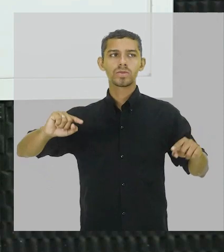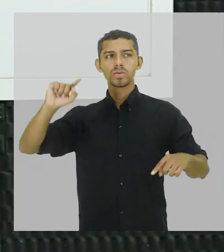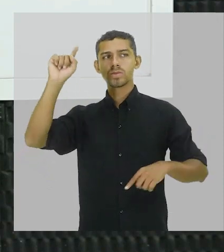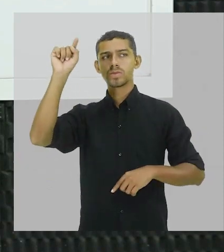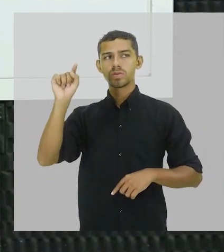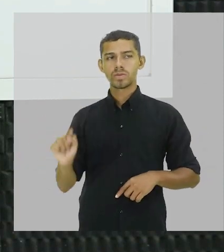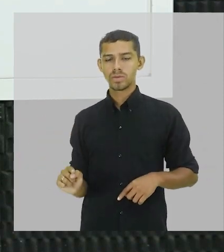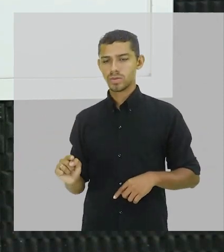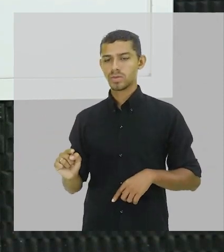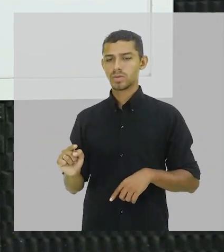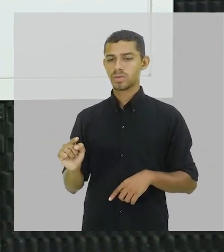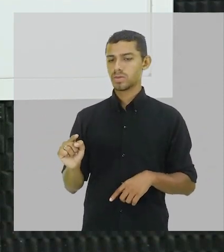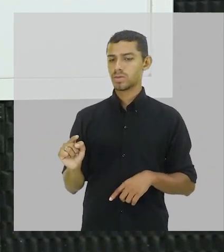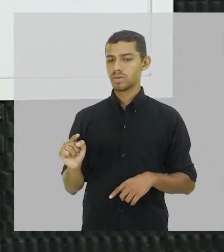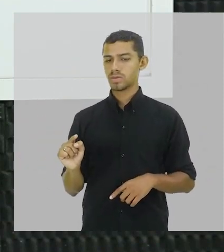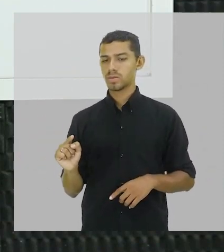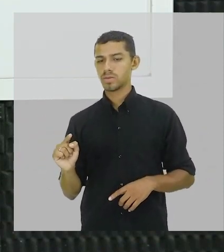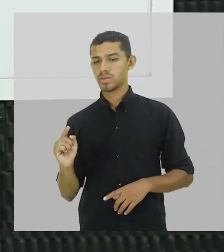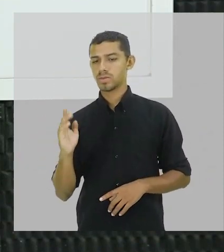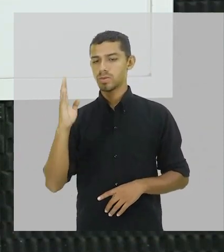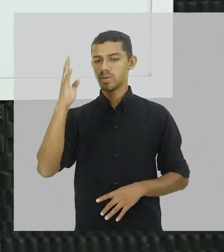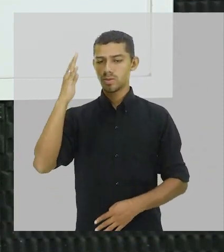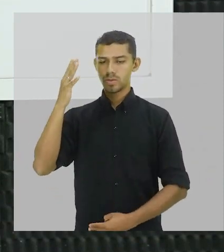certo? Ela está fixa